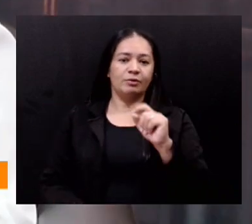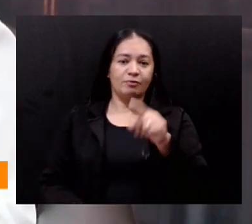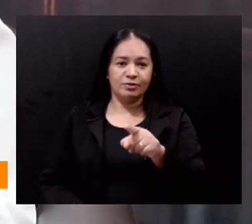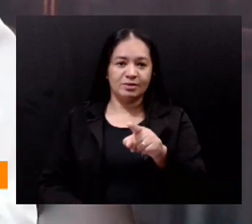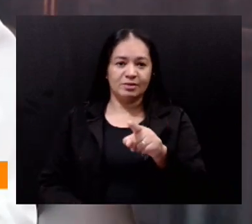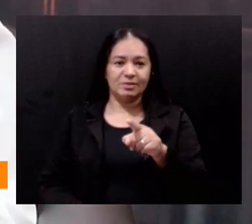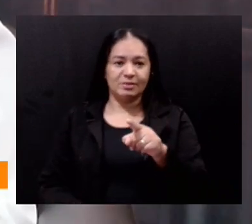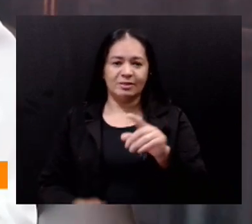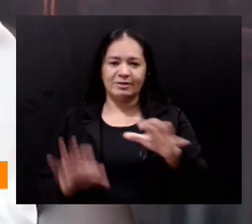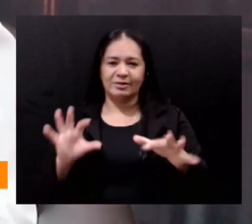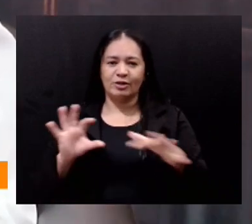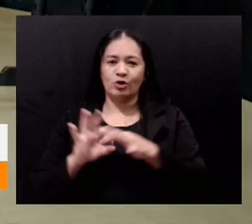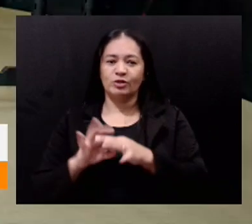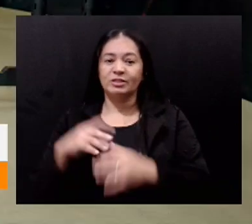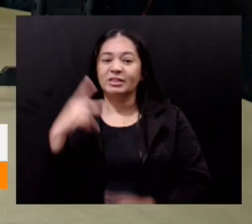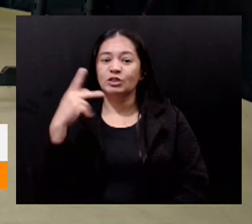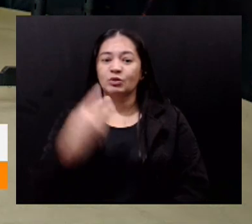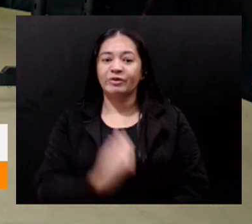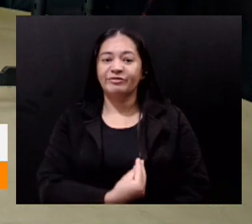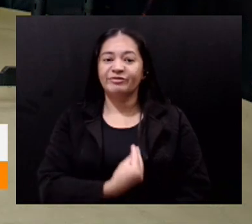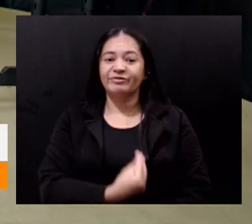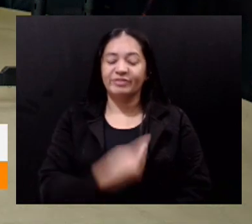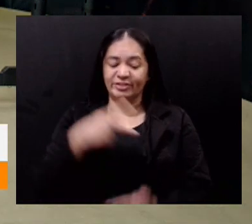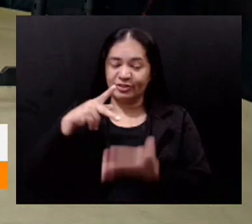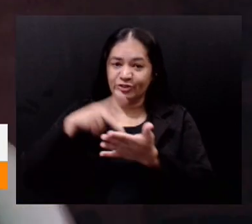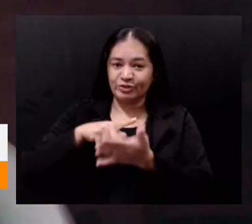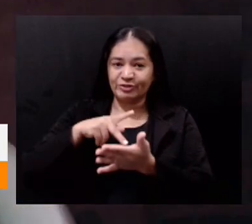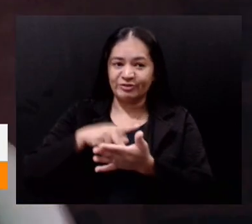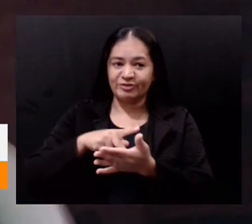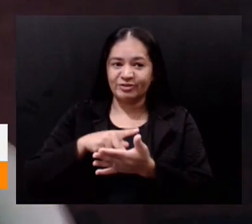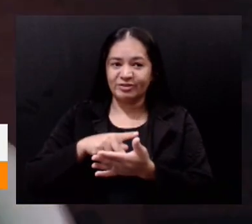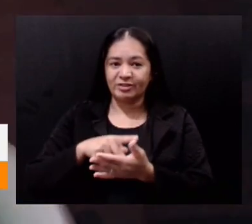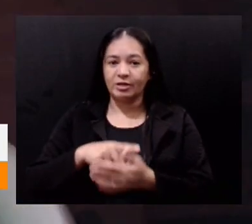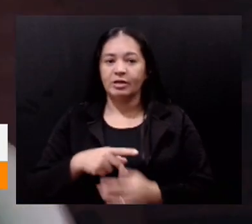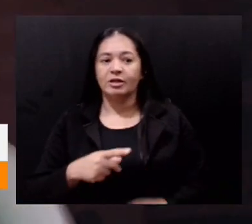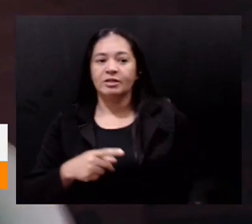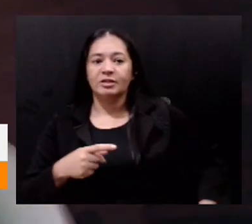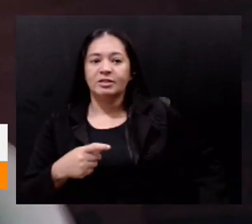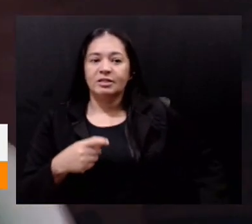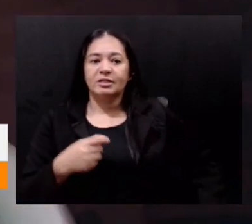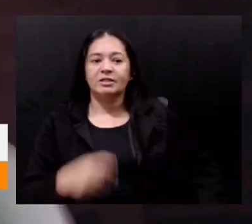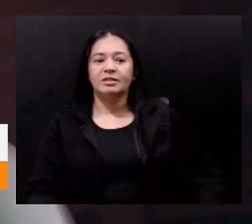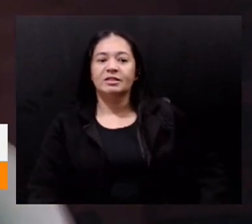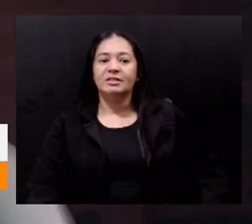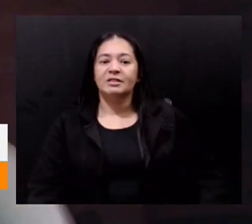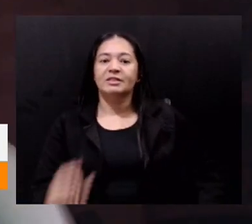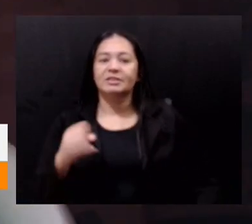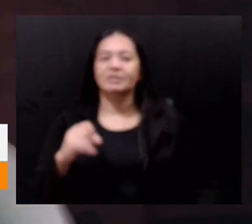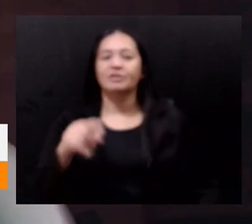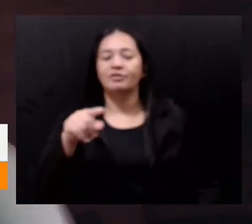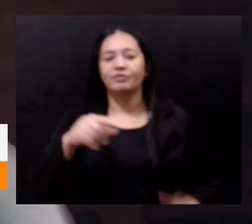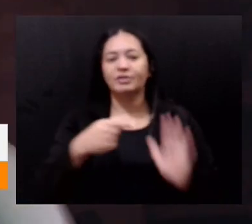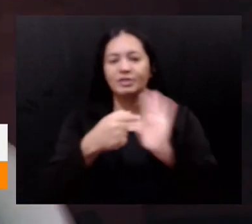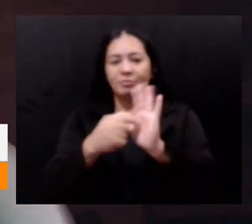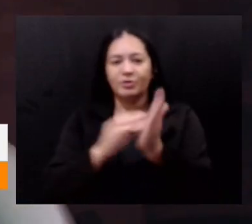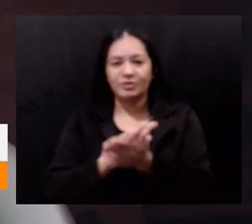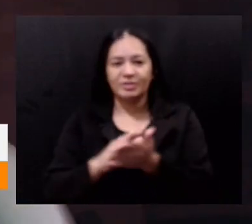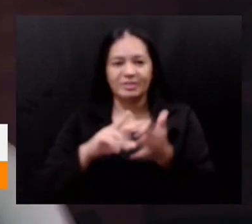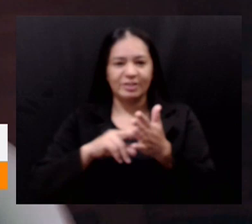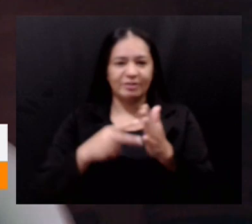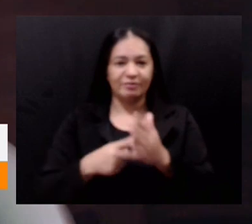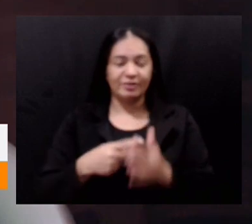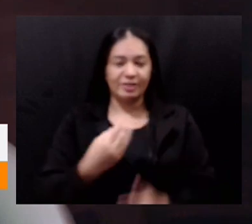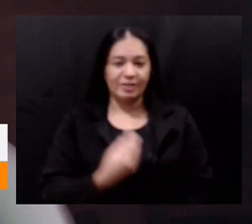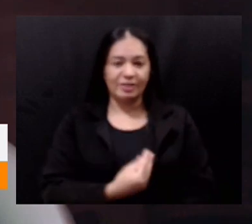vida real. Não é porque você não mostra que você não está vivenciando ou que você não tem uma boa Isso. amizade, Uhum. né, isso